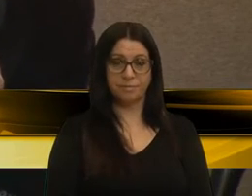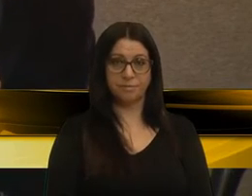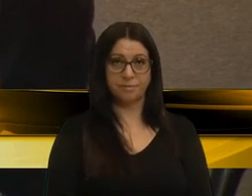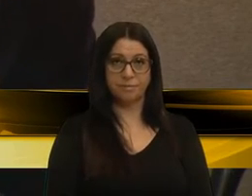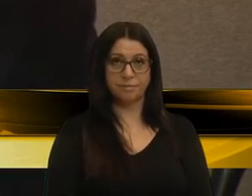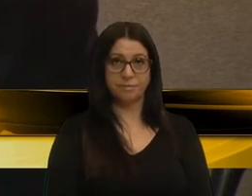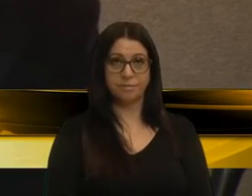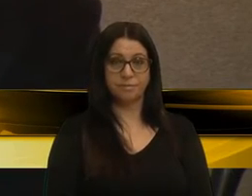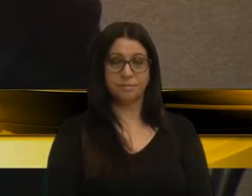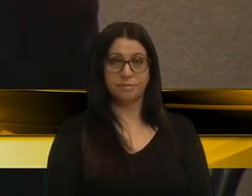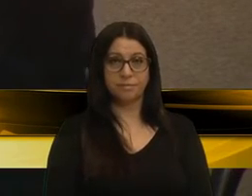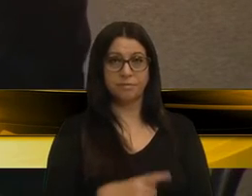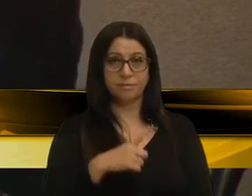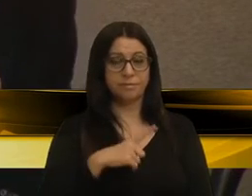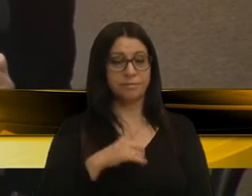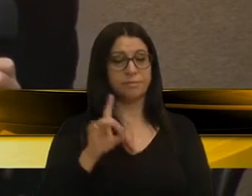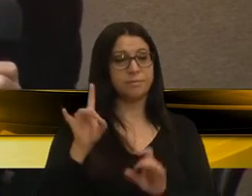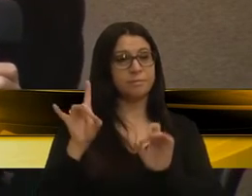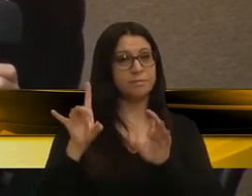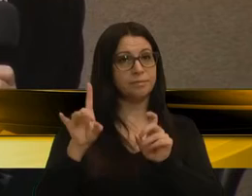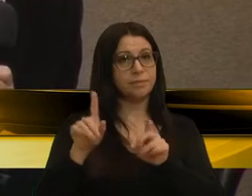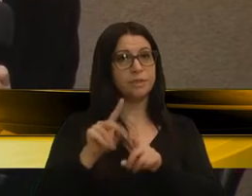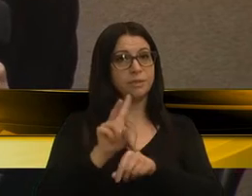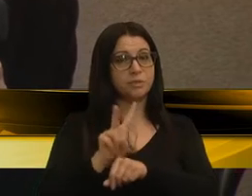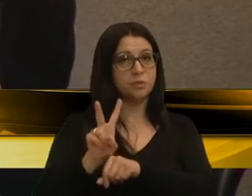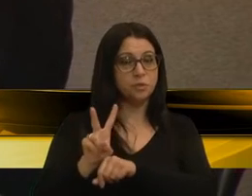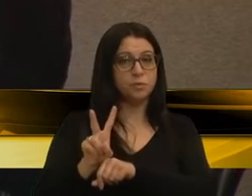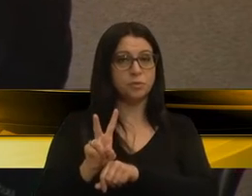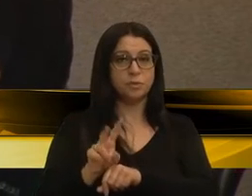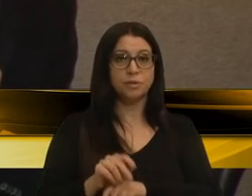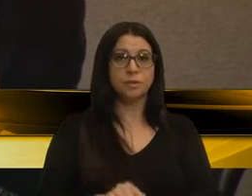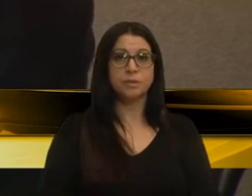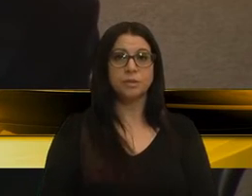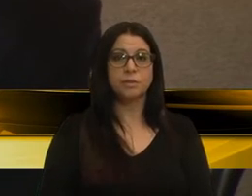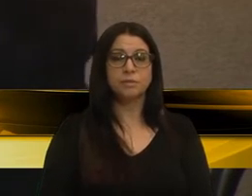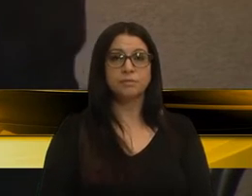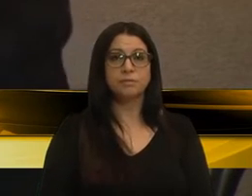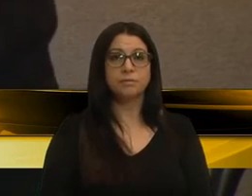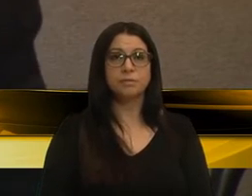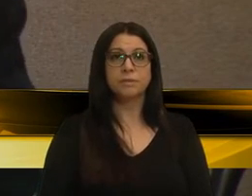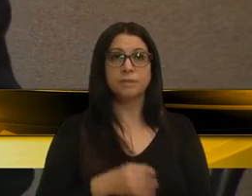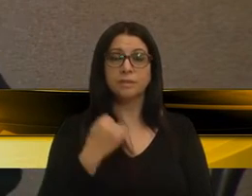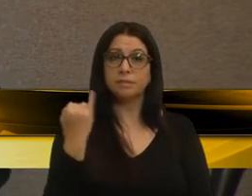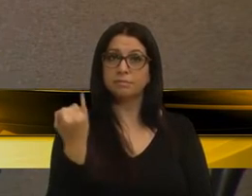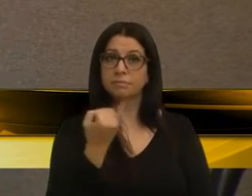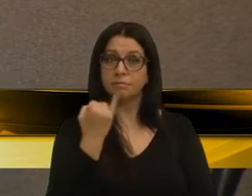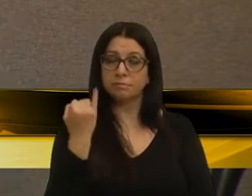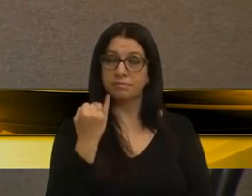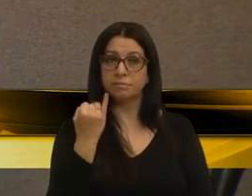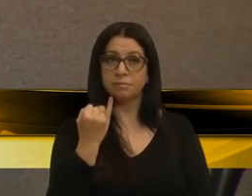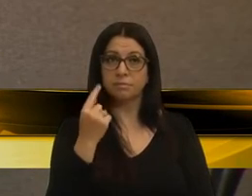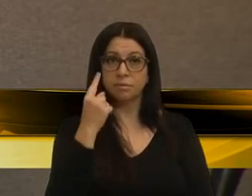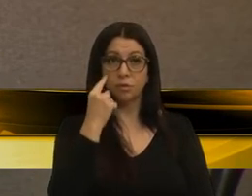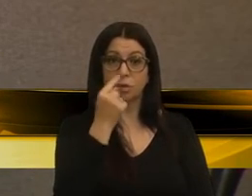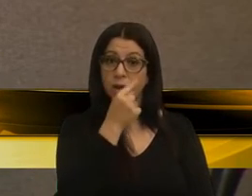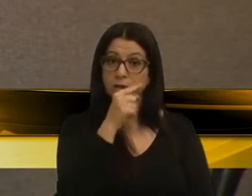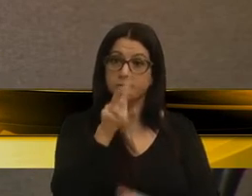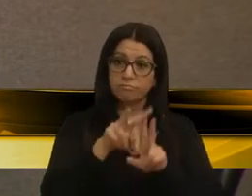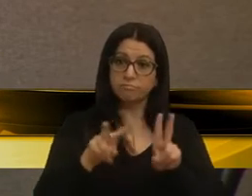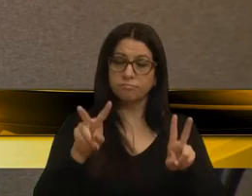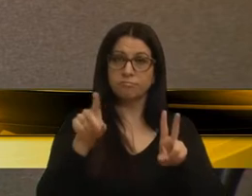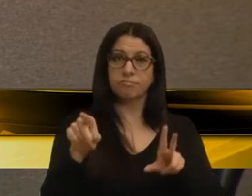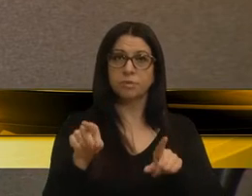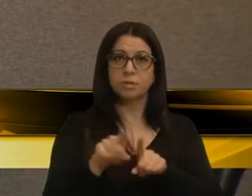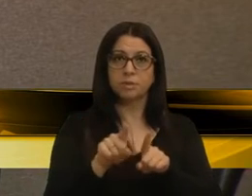Médico que tem essa especialização e que cuida dessa parte tão importante, né, da nossa visão. Mas